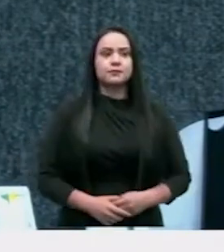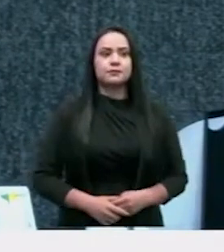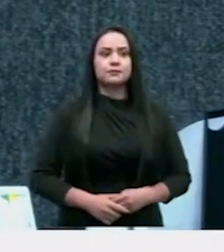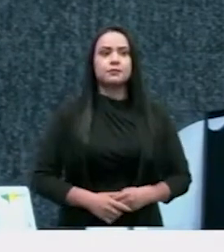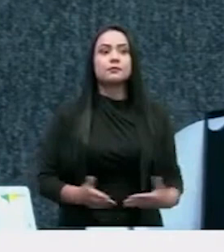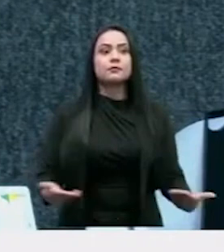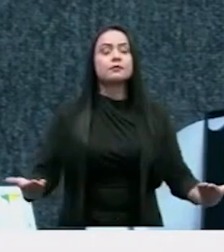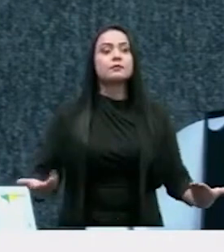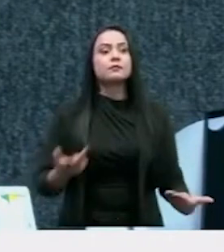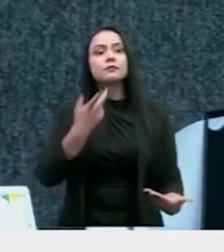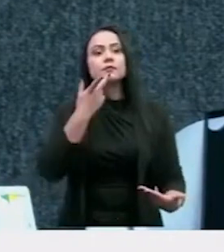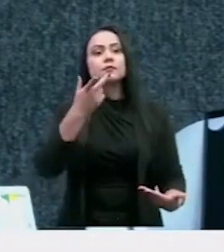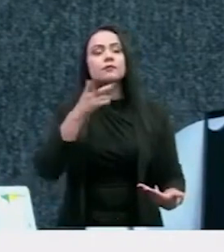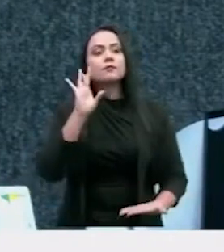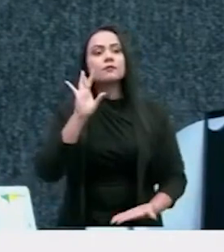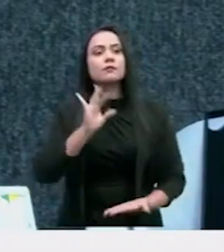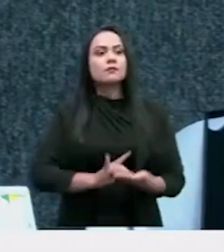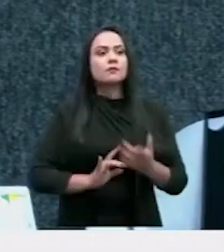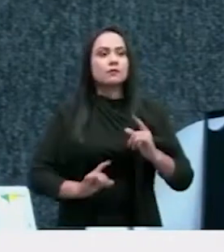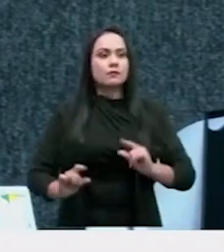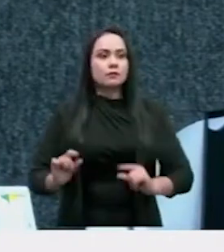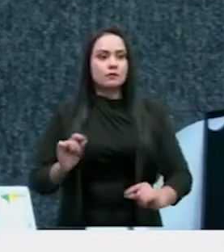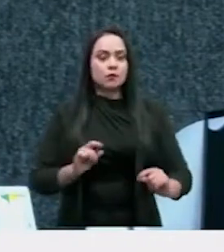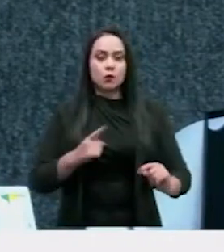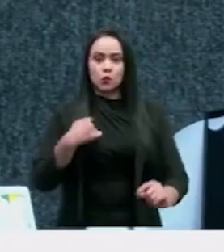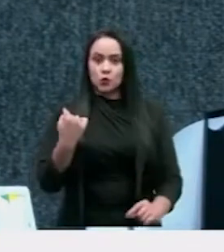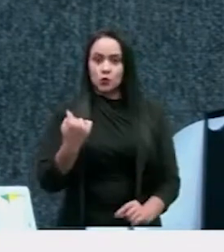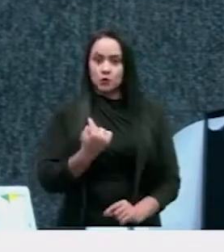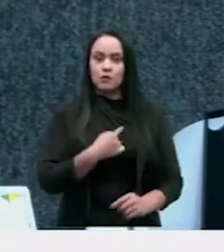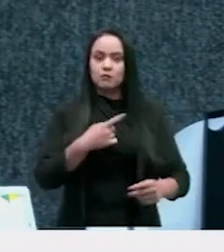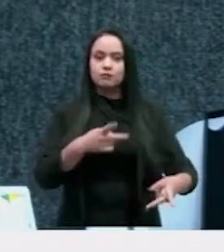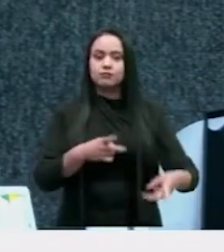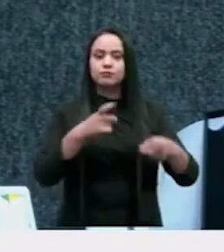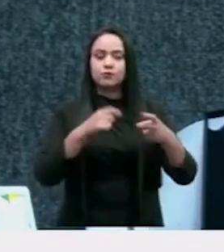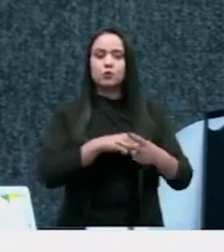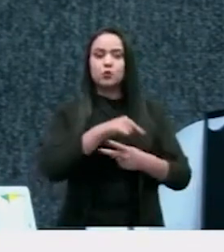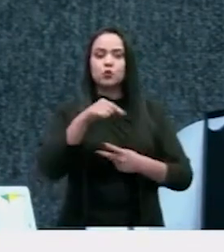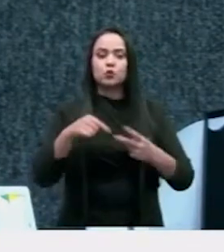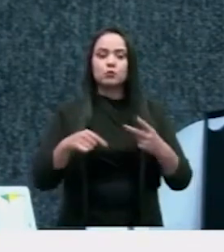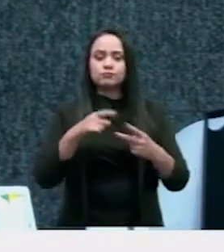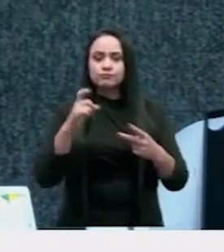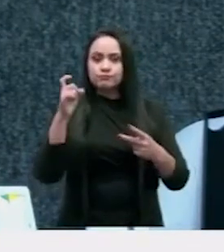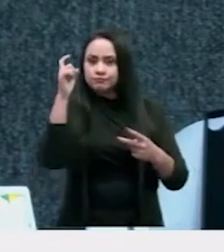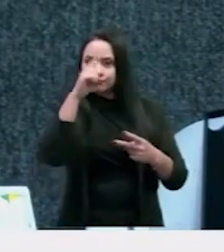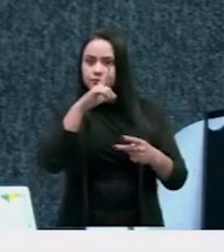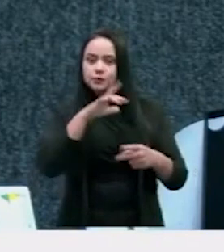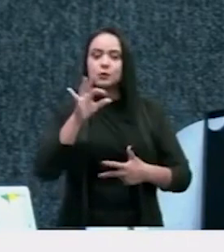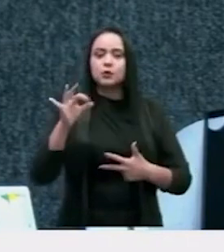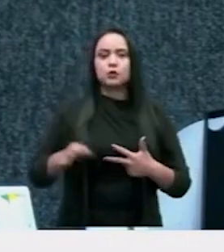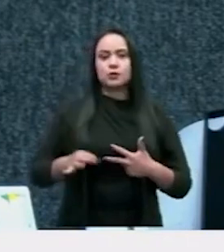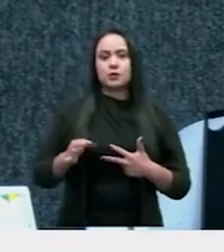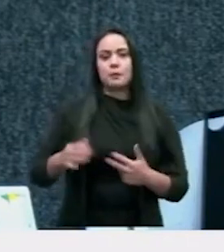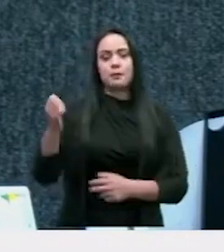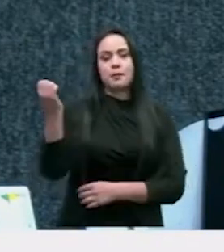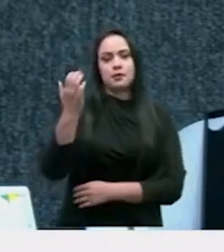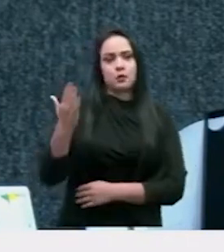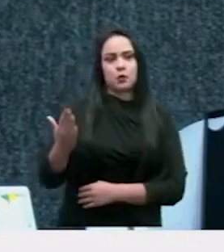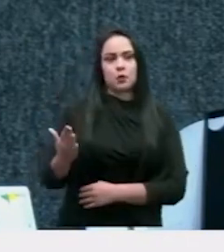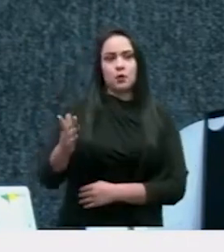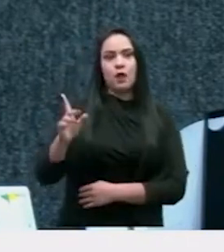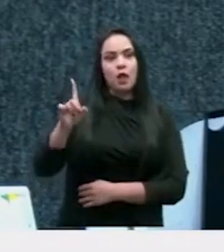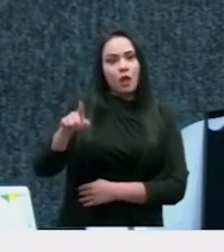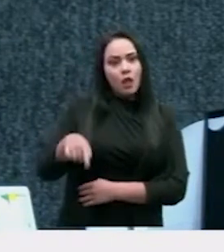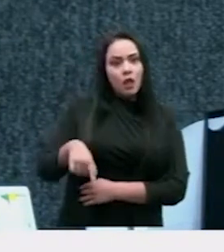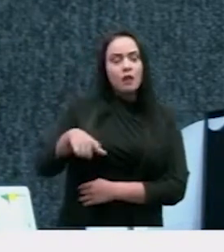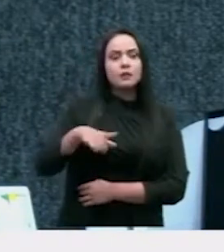no tocante à eficiência Nós detectamos os dois grandes gargalos do Poder Judiciário brasileiro que